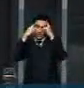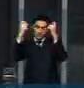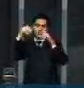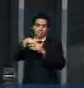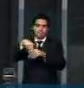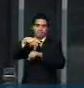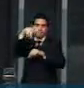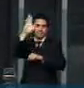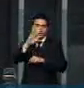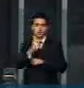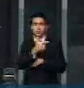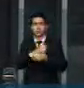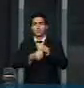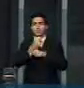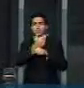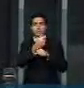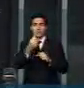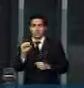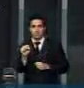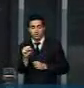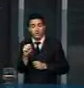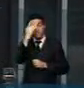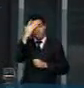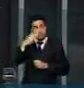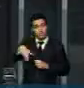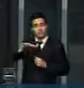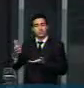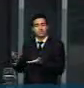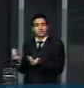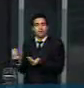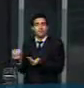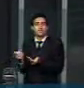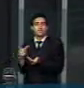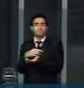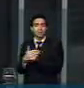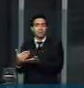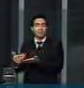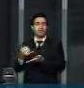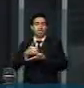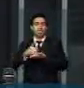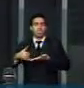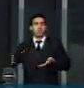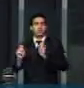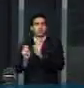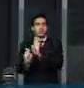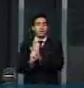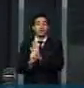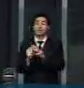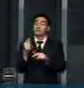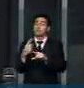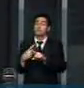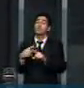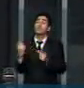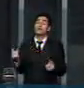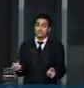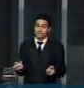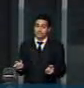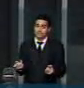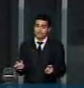2008. Os nossos jovens estão entrando no mundo das drogas por alguns motivos básicos,